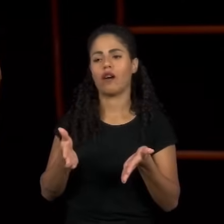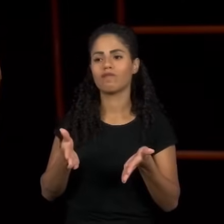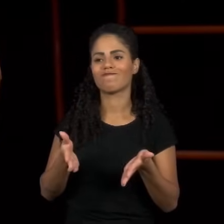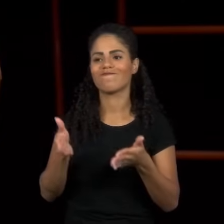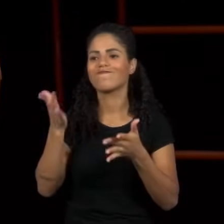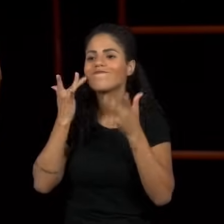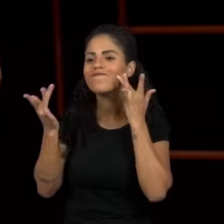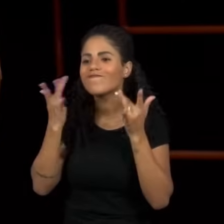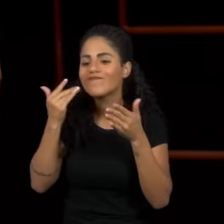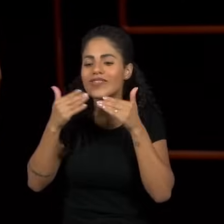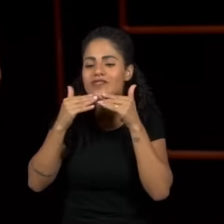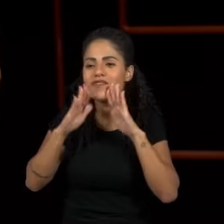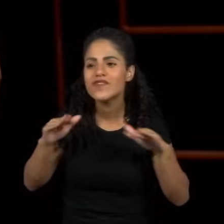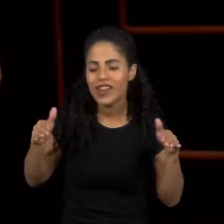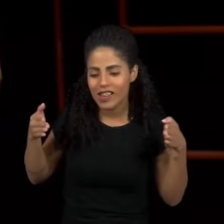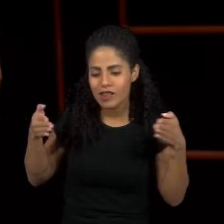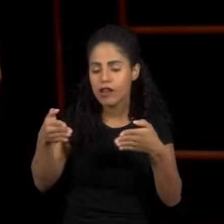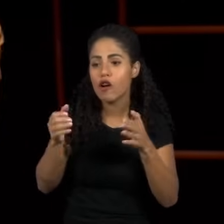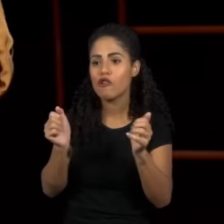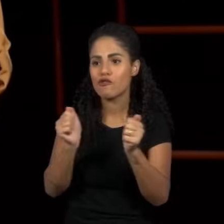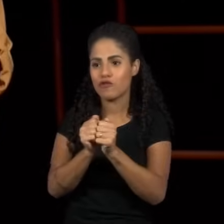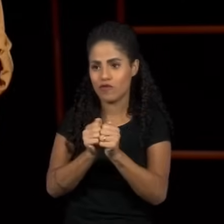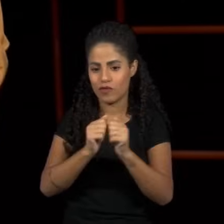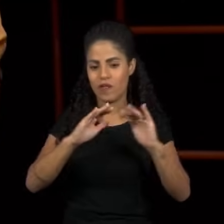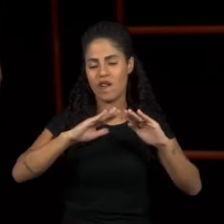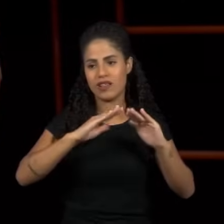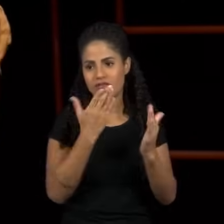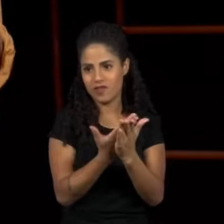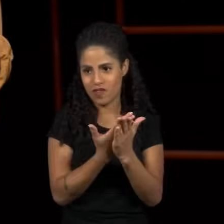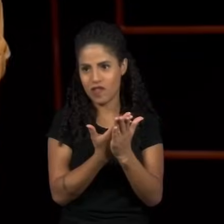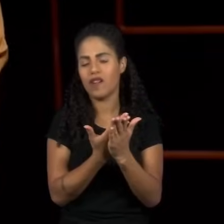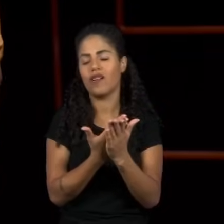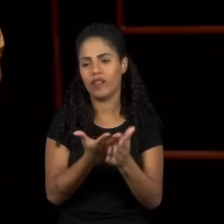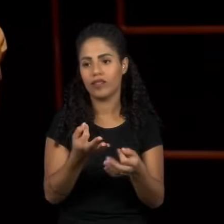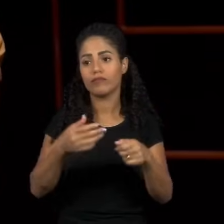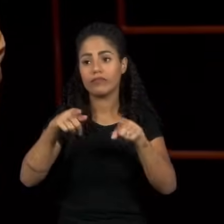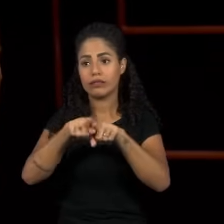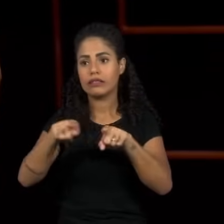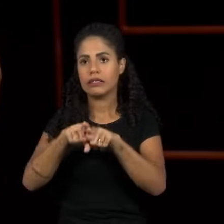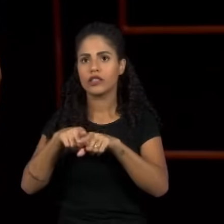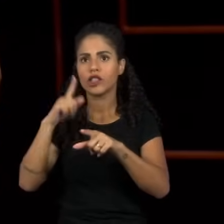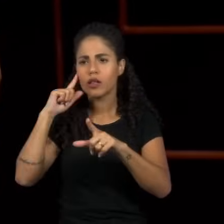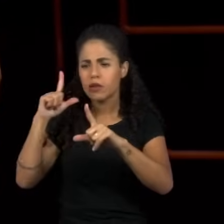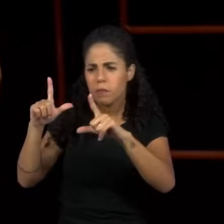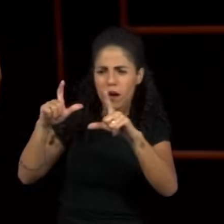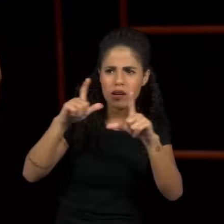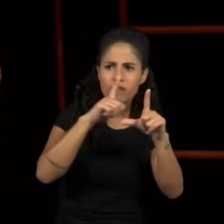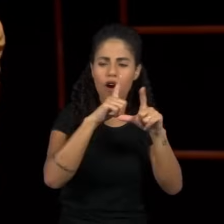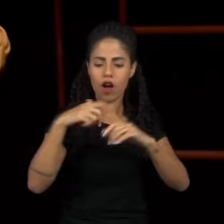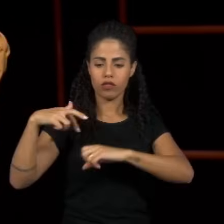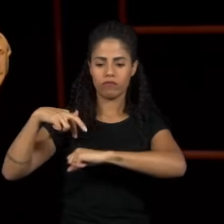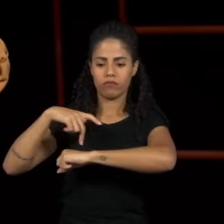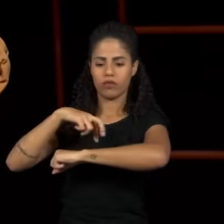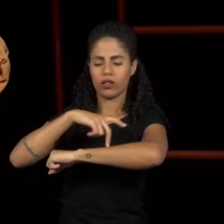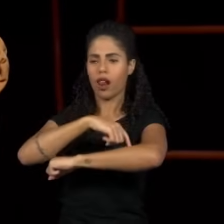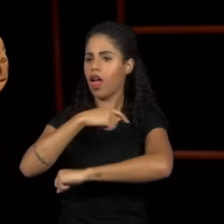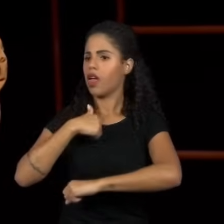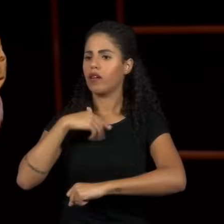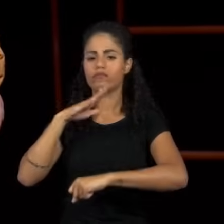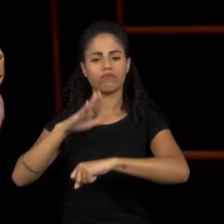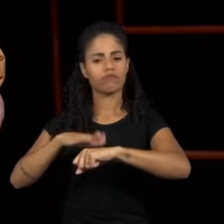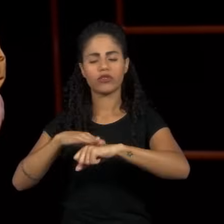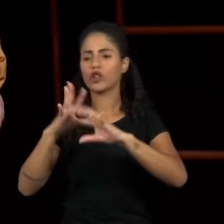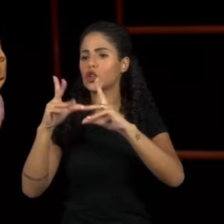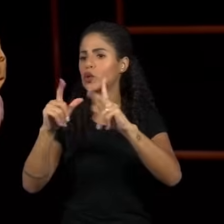infantil, junto com a escola, e fazendo fotos como modelo, tudo, eu fazia tudo.